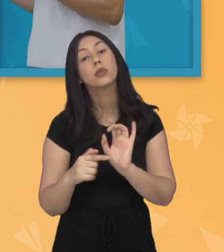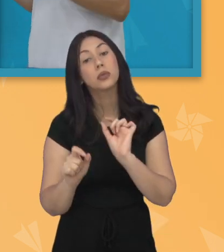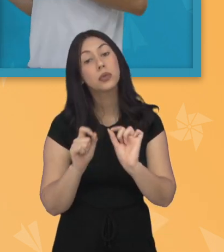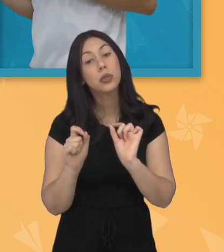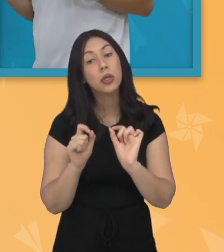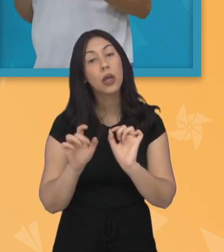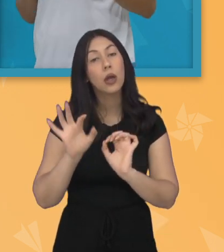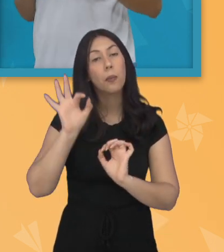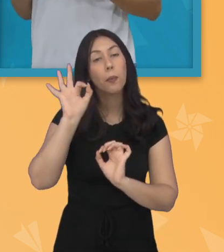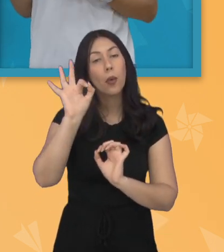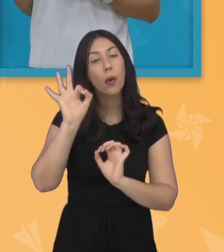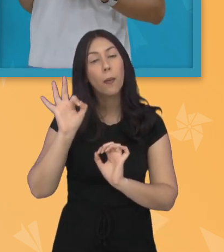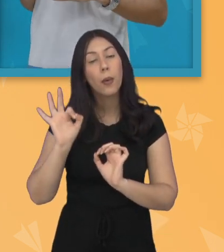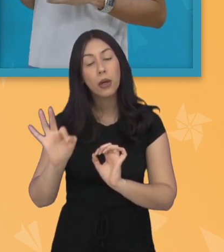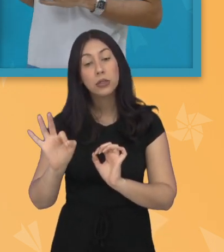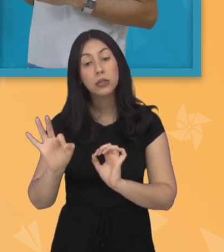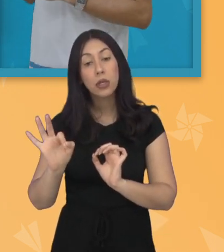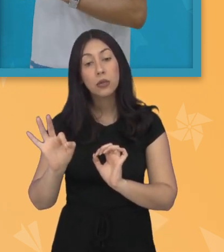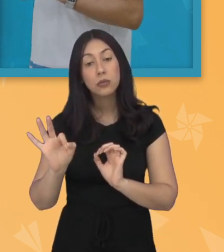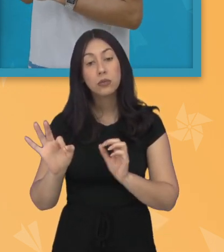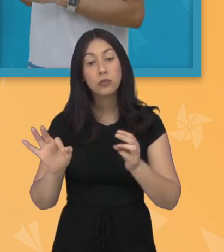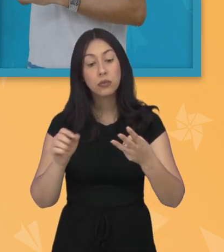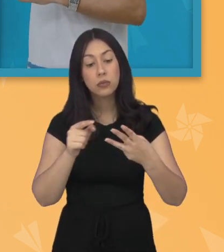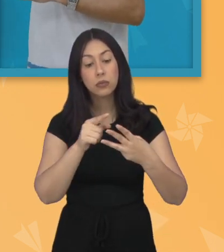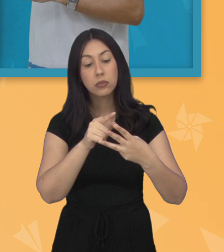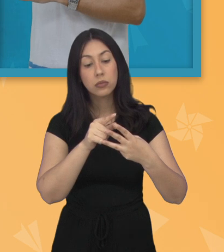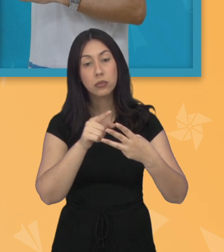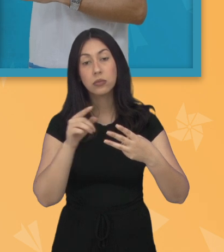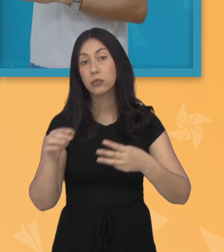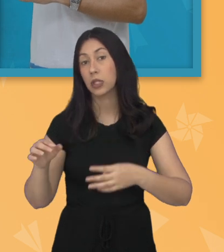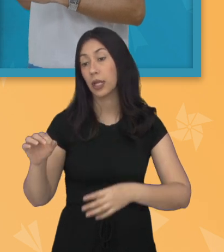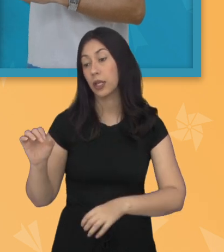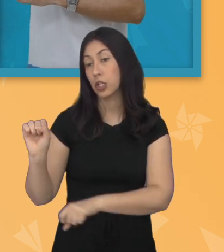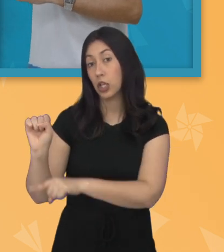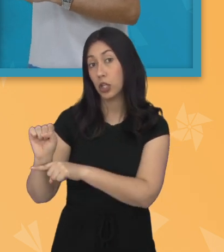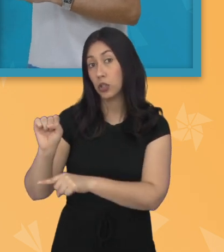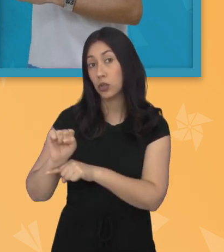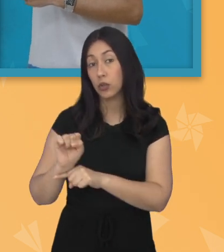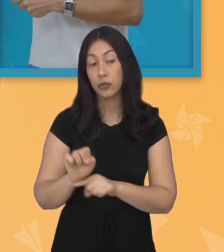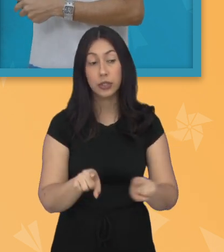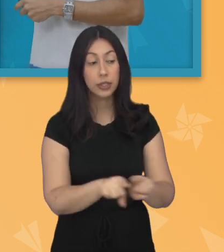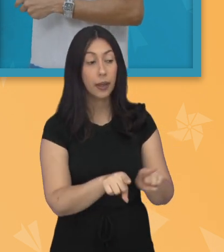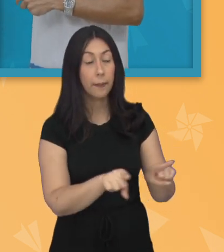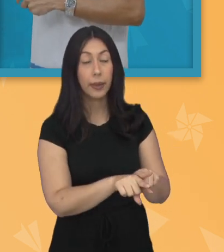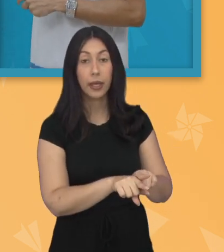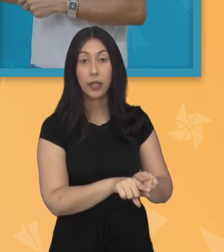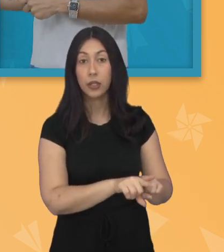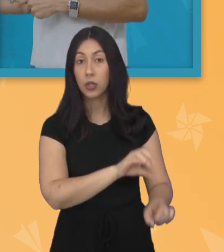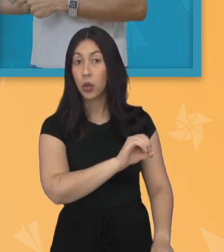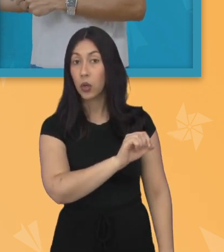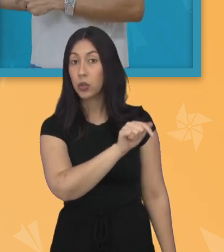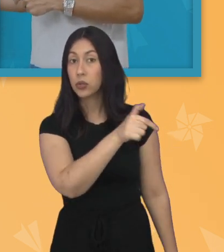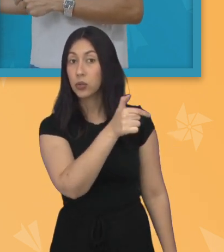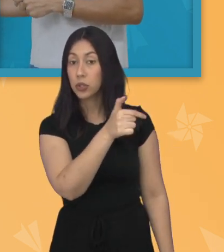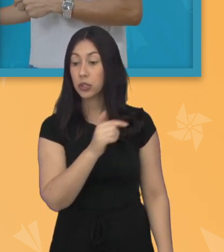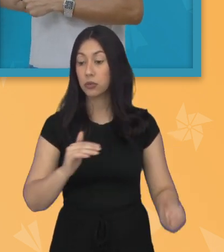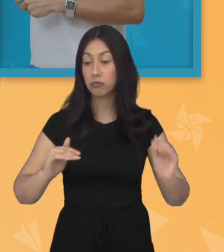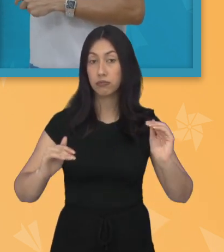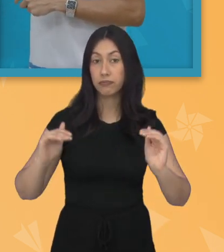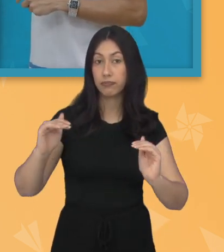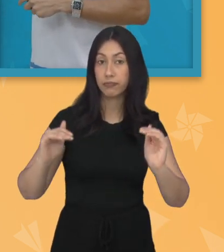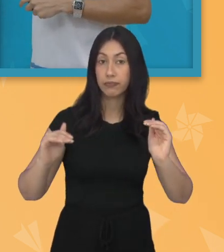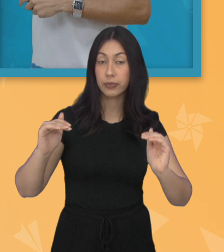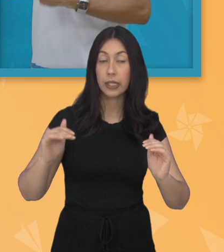consegue identificar essa proporcionalidade entre as partes de enxofre e de oxigênio. Ou